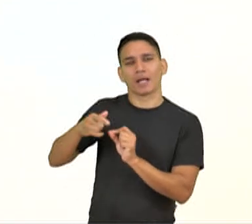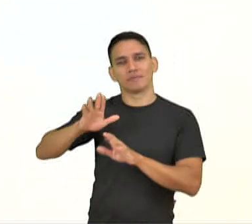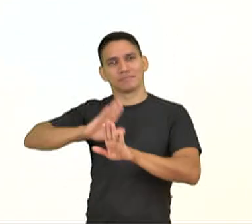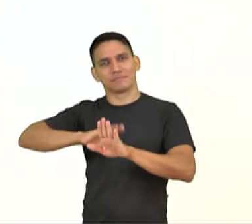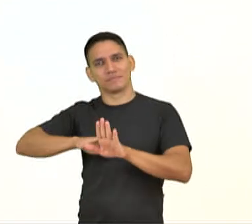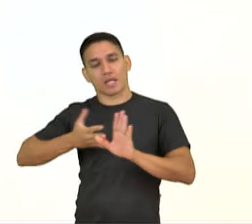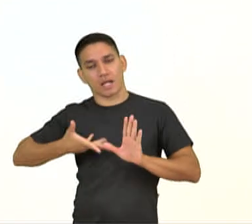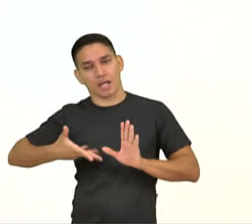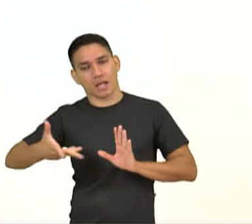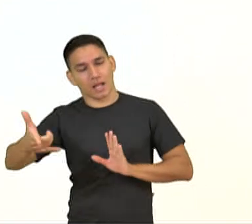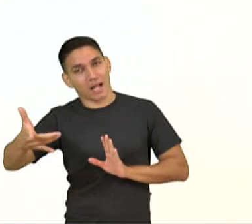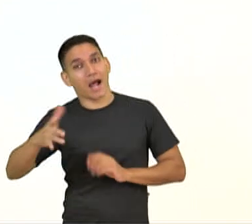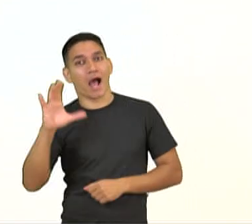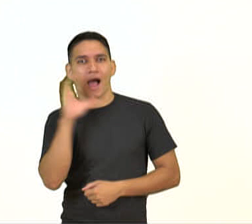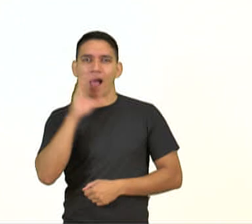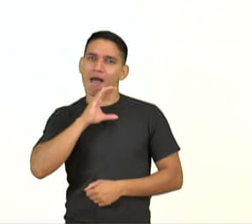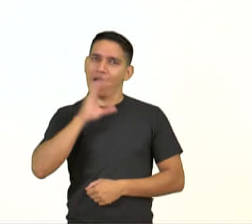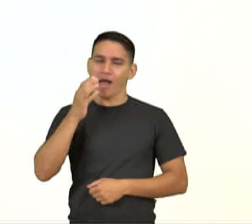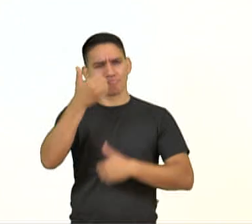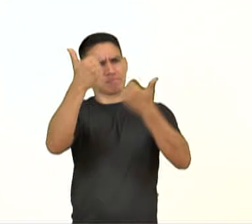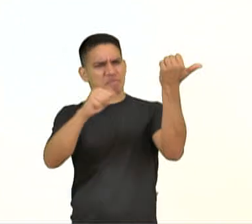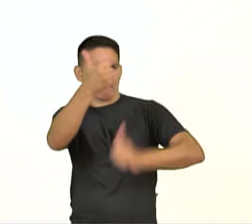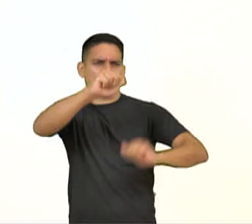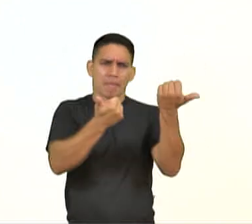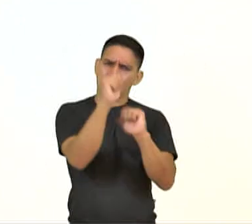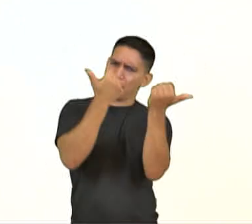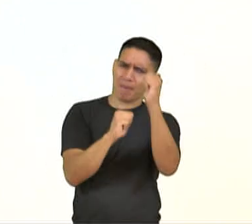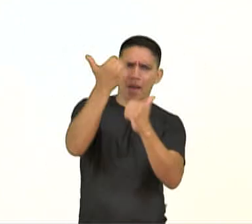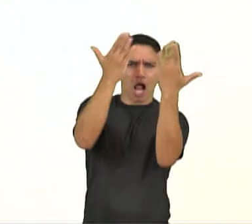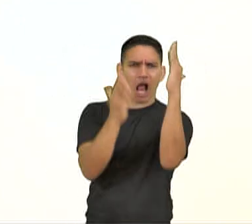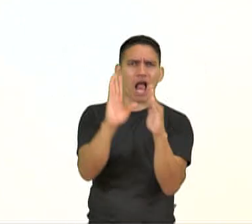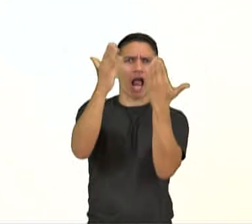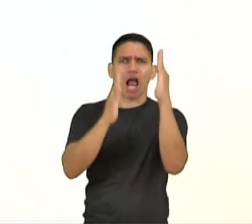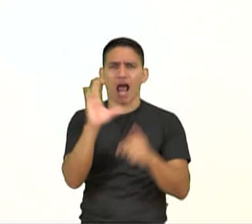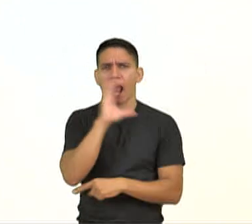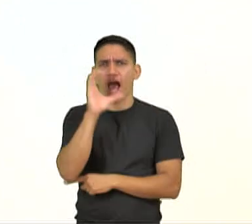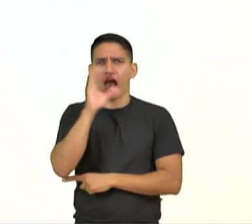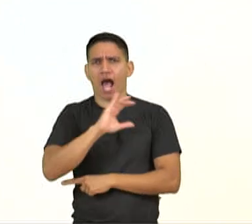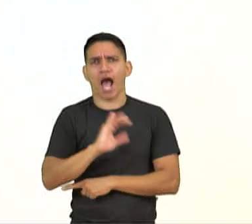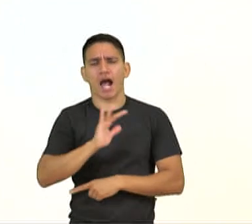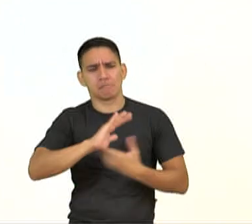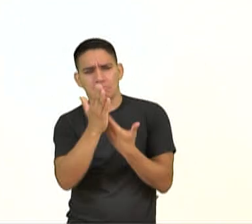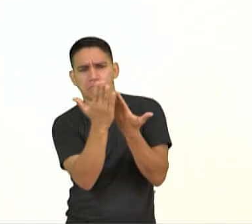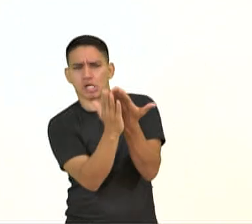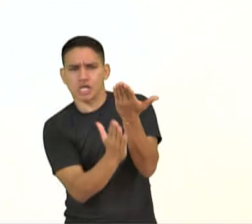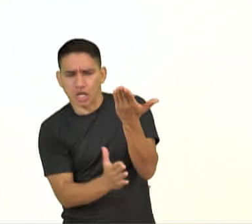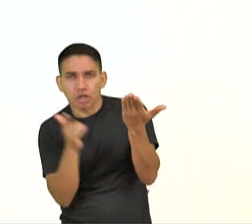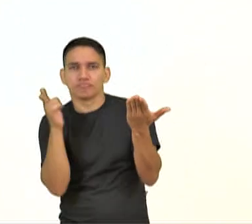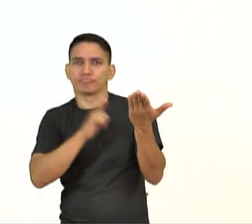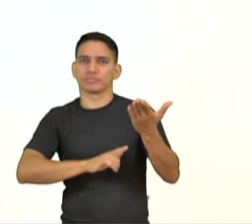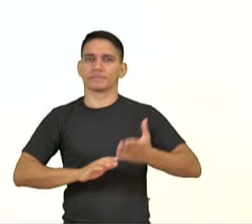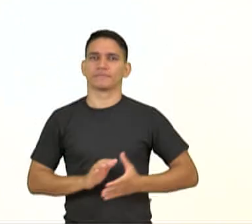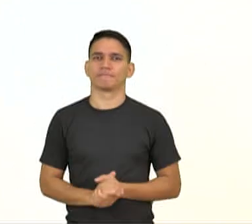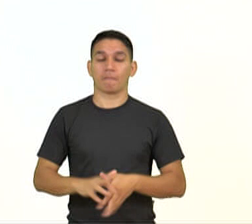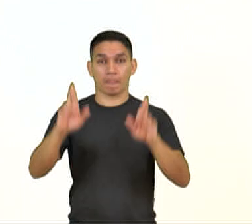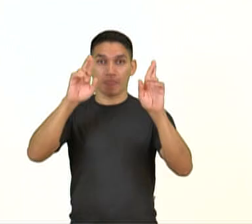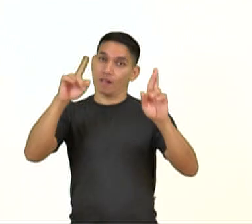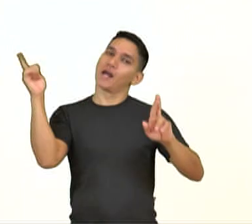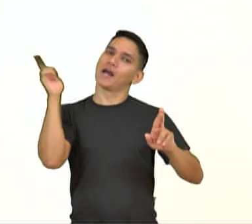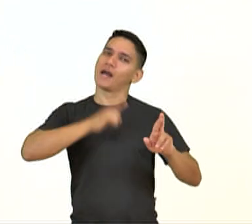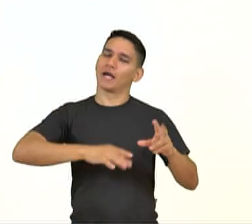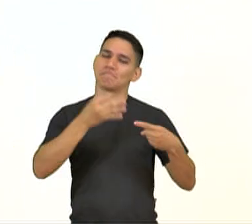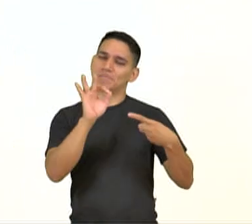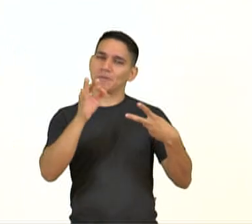tecnologia deu mais agilidade, rapidez às análises de julgamentos. Espero que você tenha